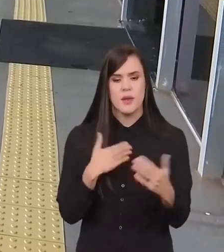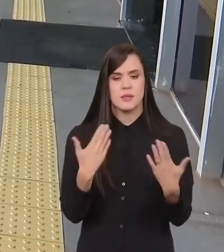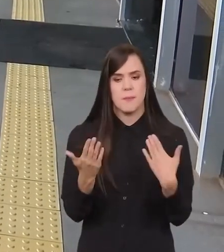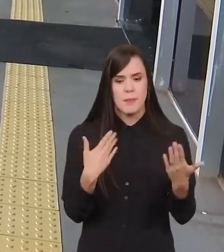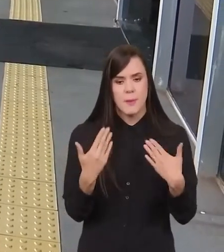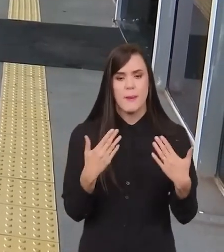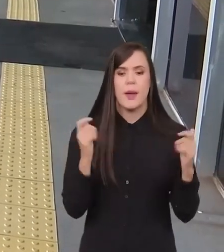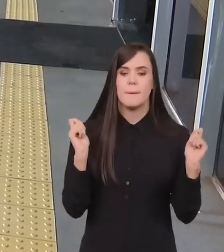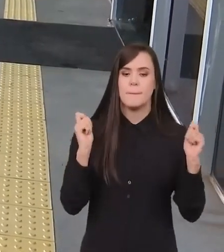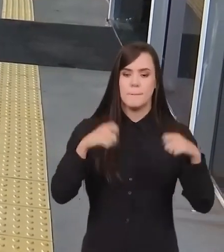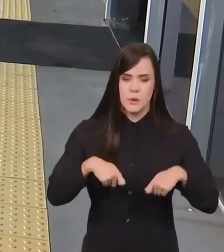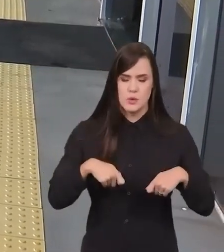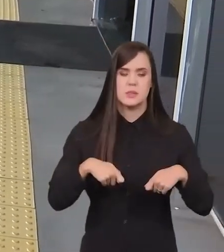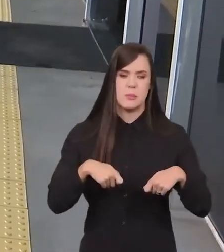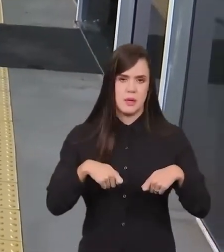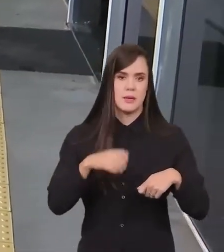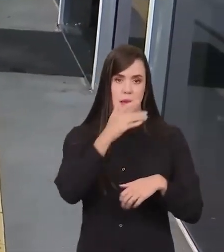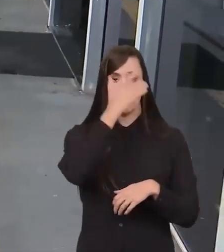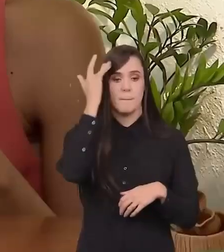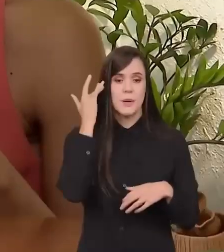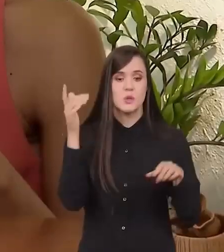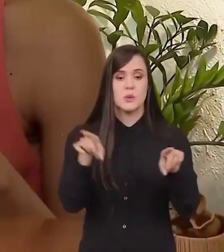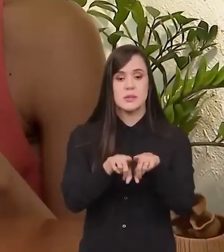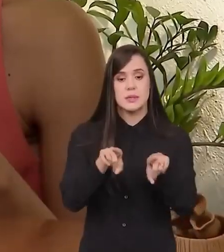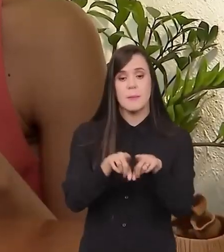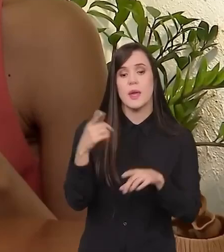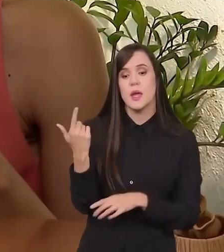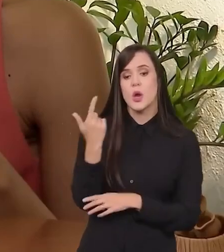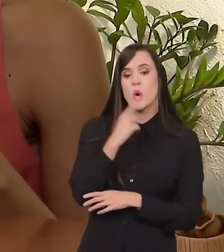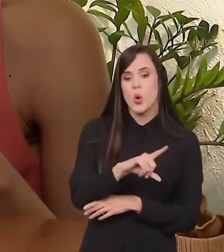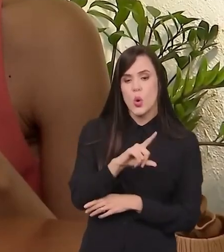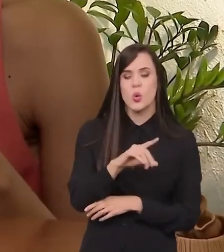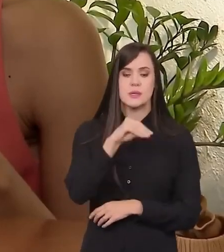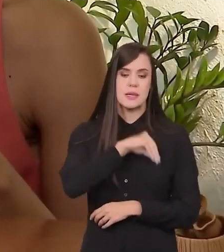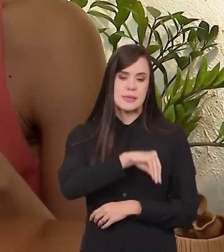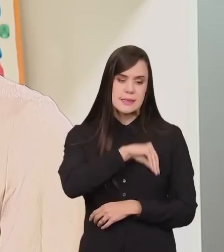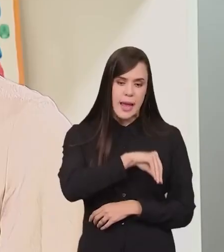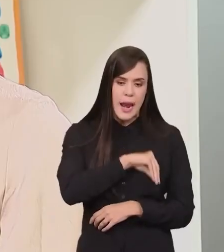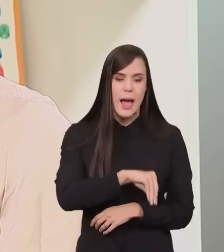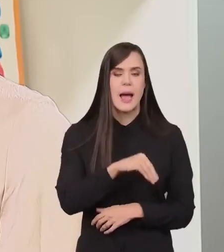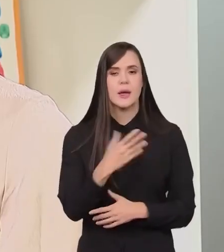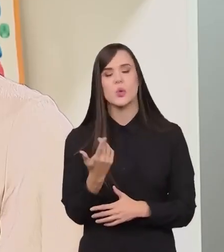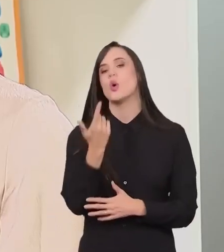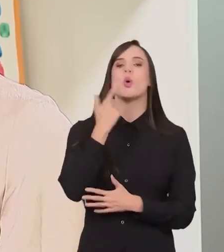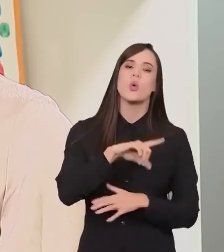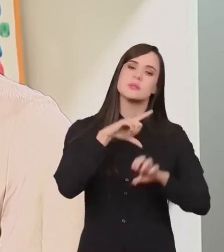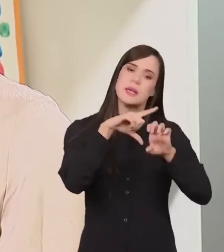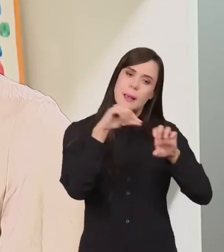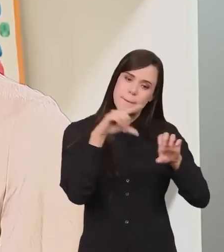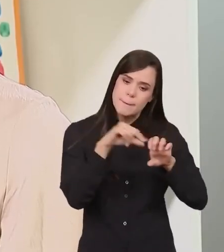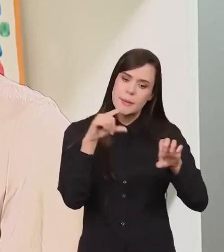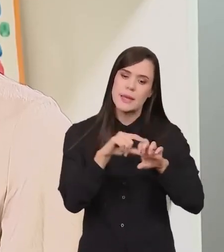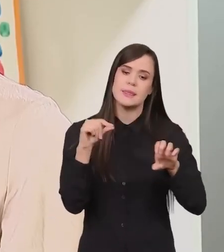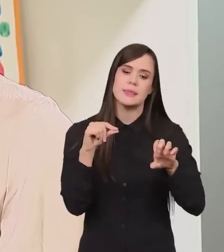são para possibilitar que essas pessoas também consigam ter uma renda, consigam empreender, né, de uma